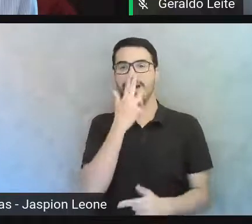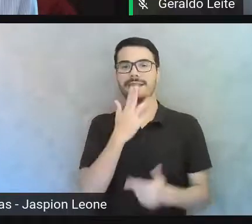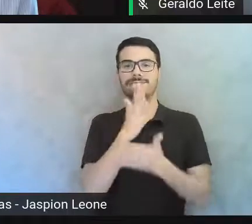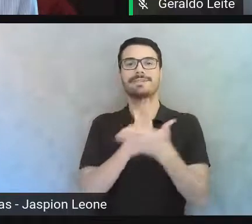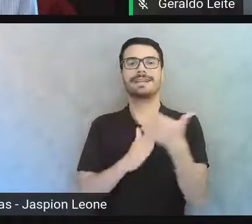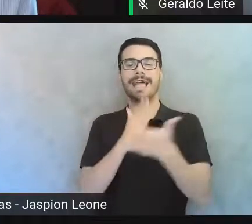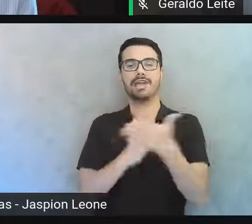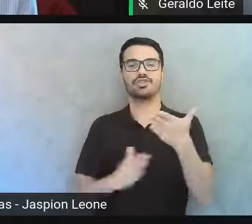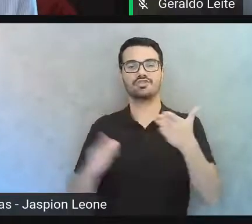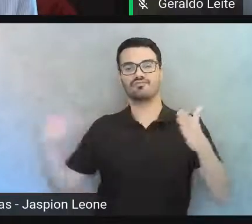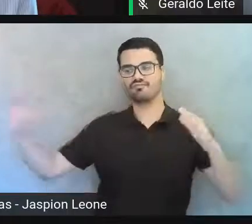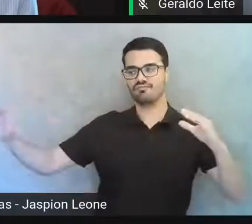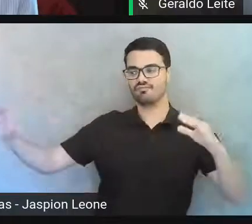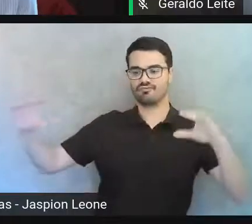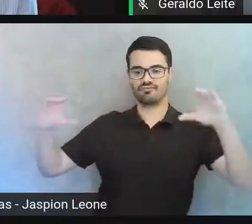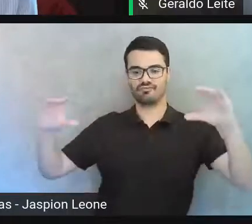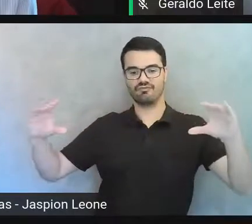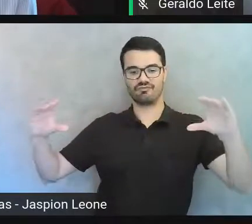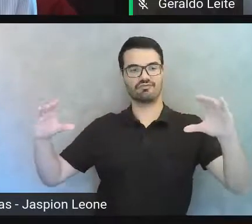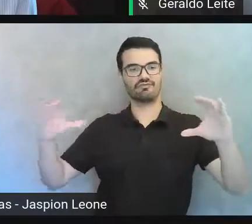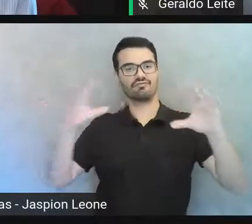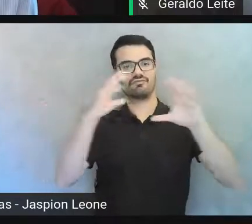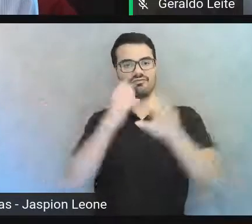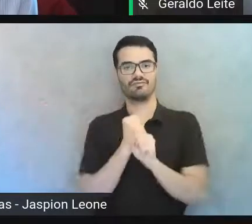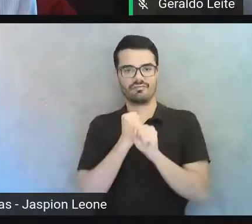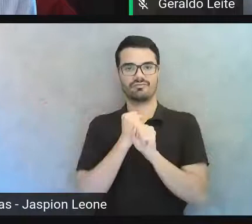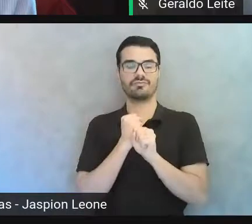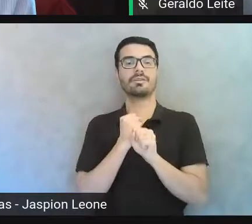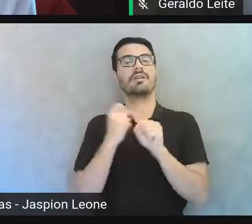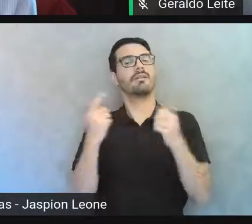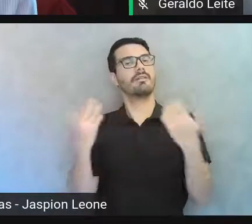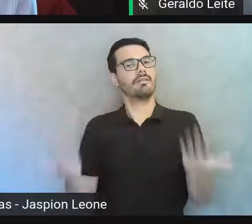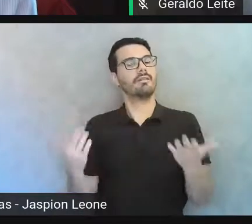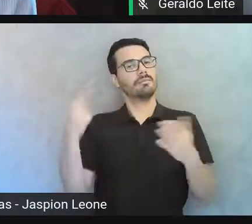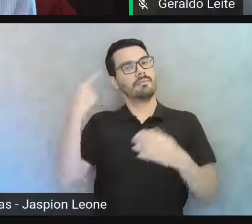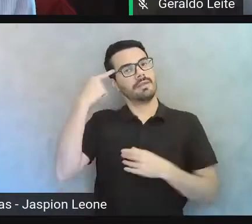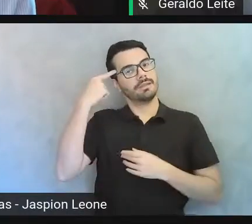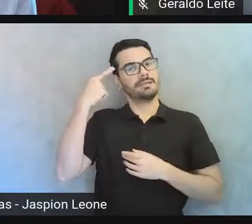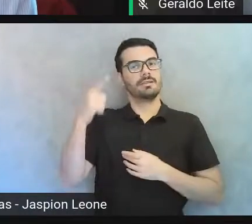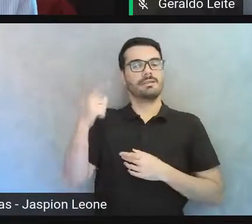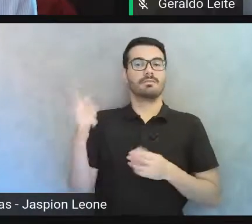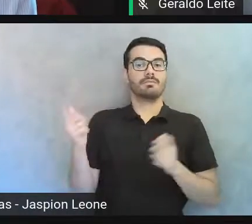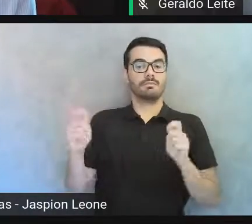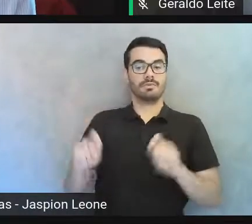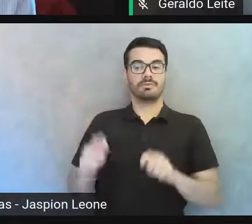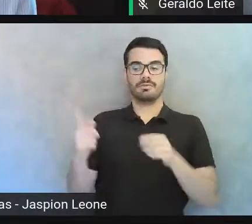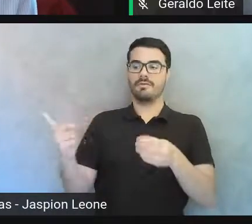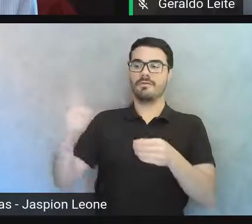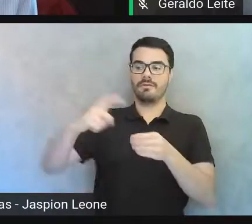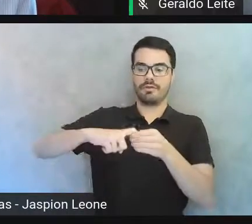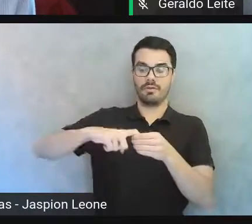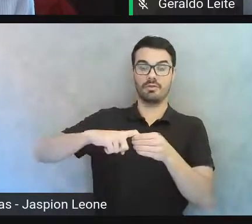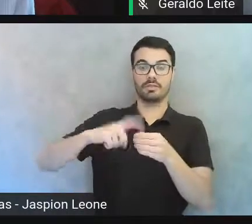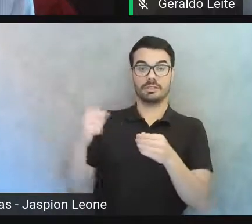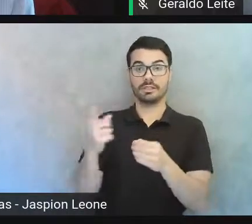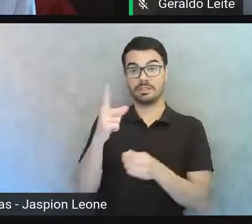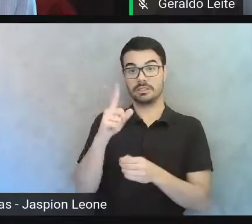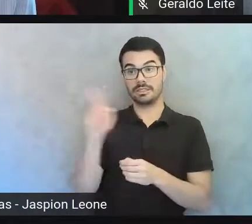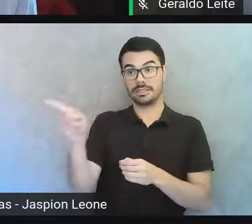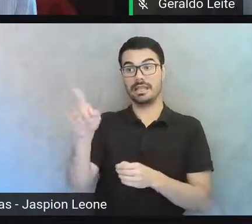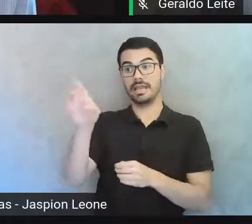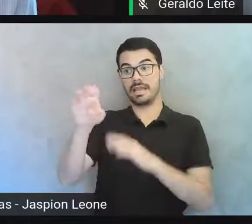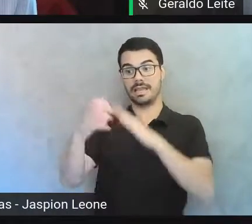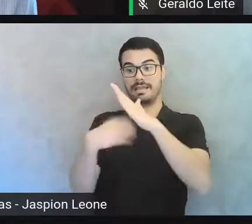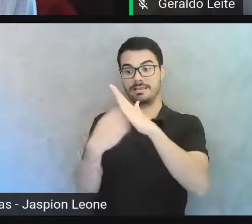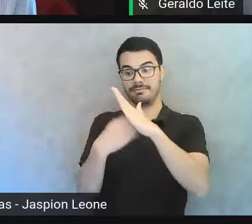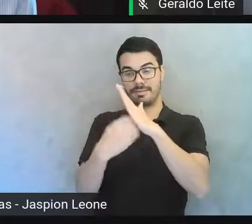discussão válida, se repensar na possibilidade de volta das doações de pessoas jurídicas, mas também com